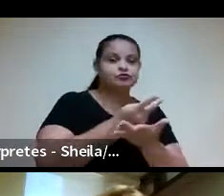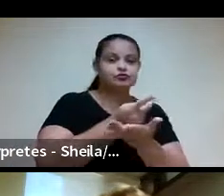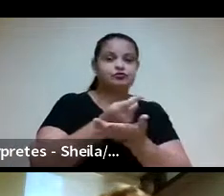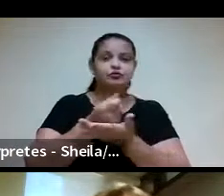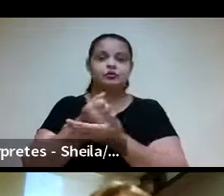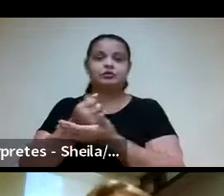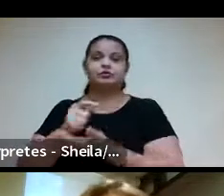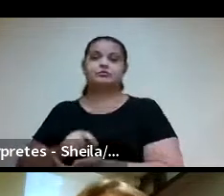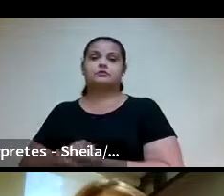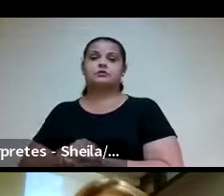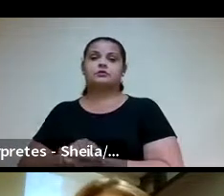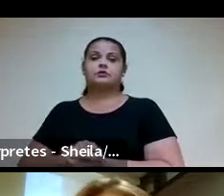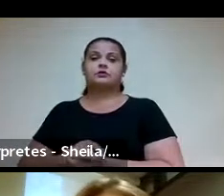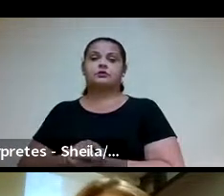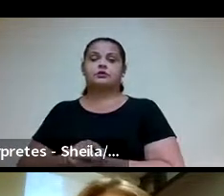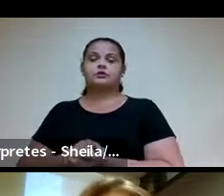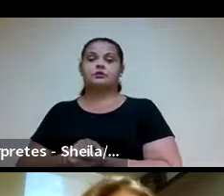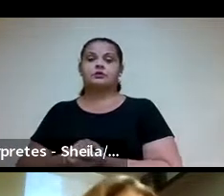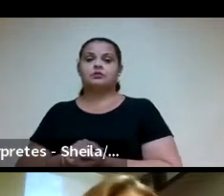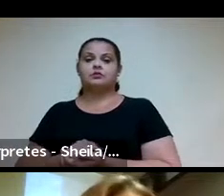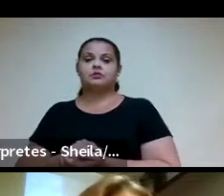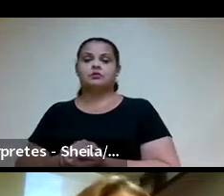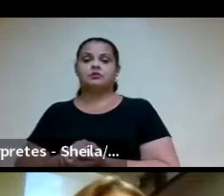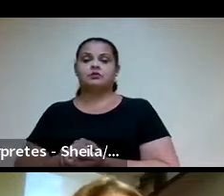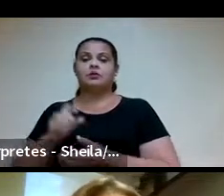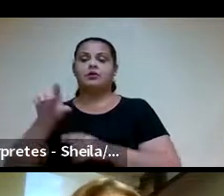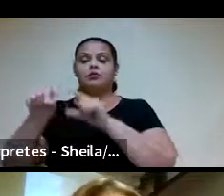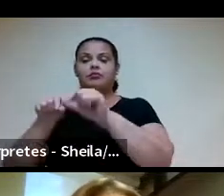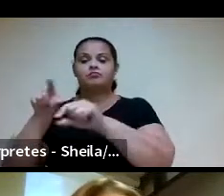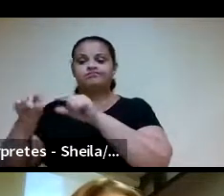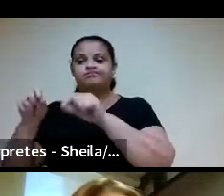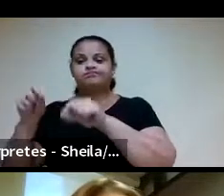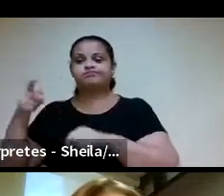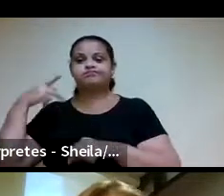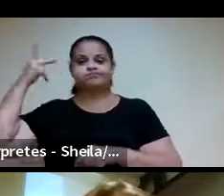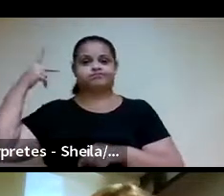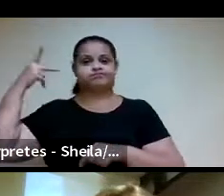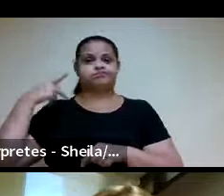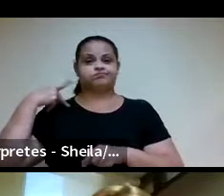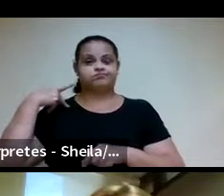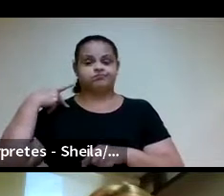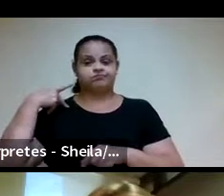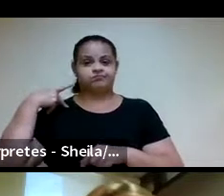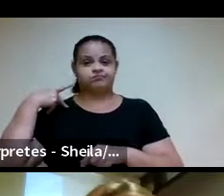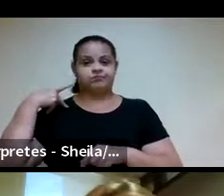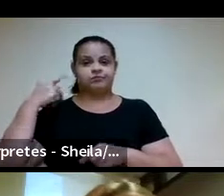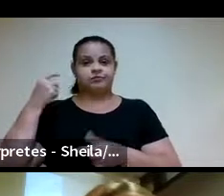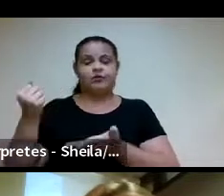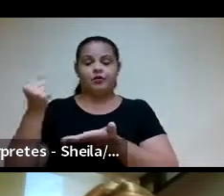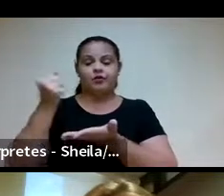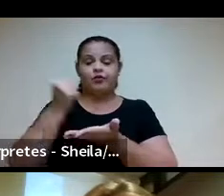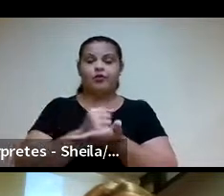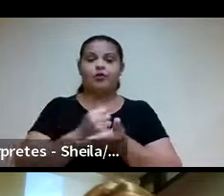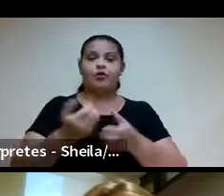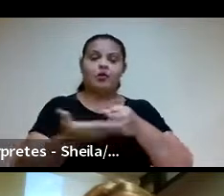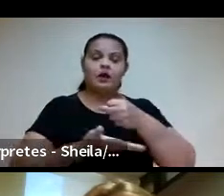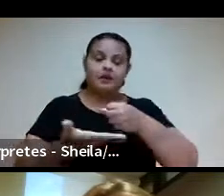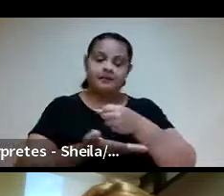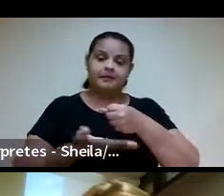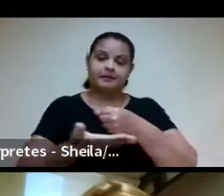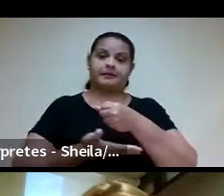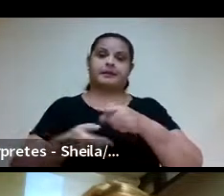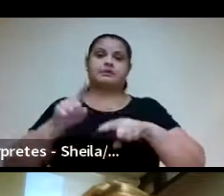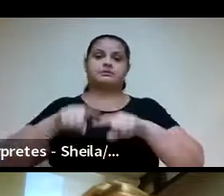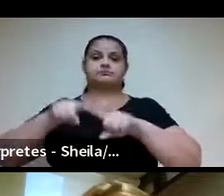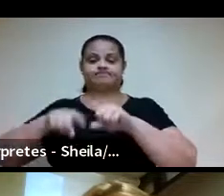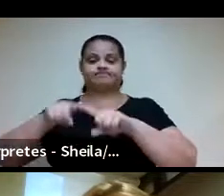em consideração as próprias circunstâncias destacadas pela Procuradoria Regional Eleitoral, consistente no fato da notificação realizada pela